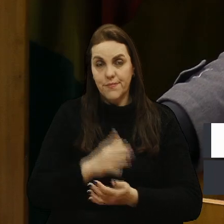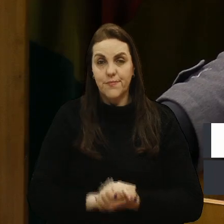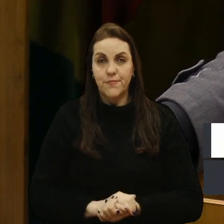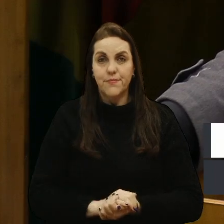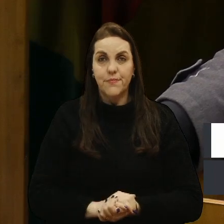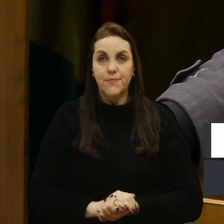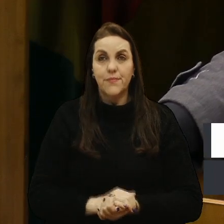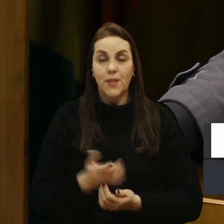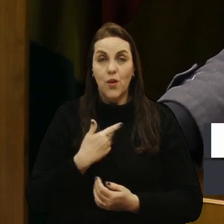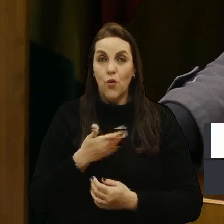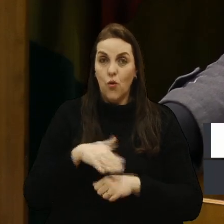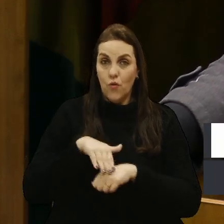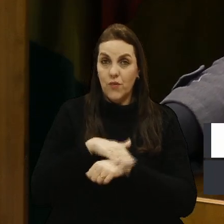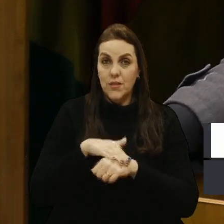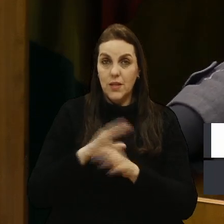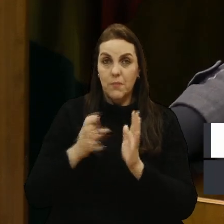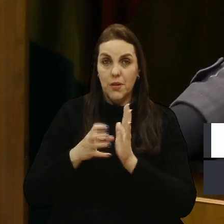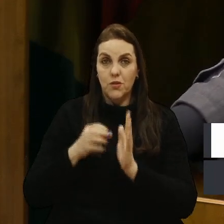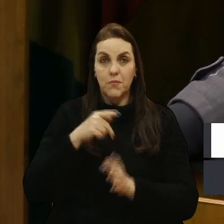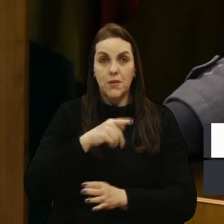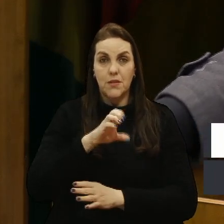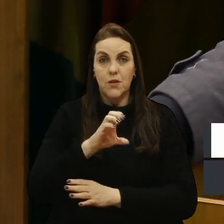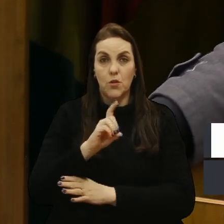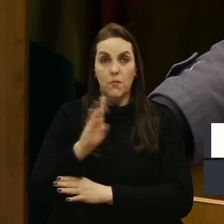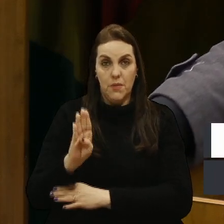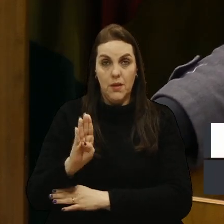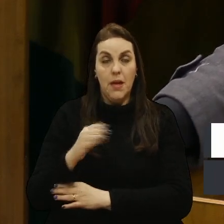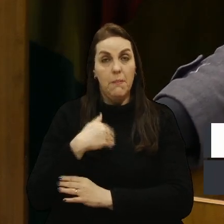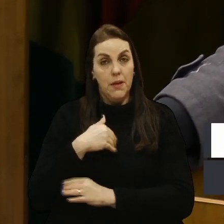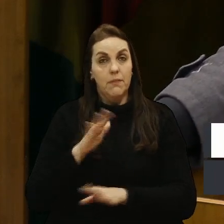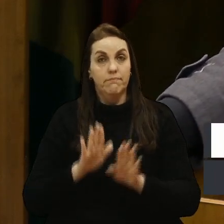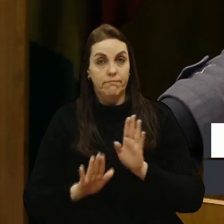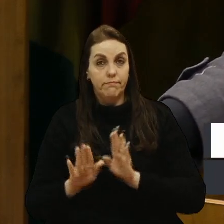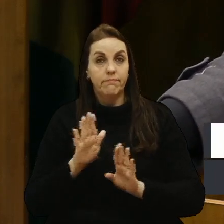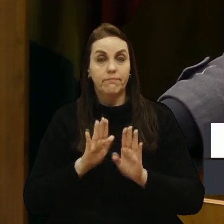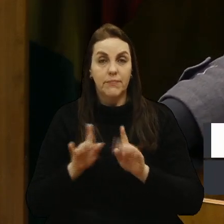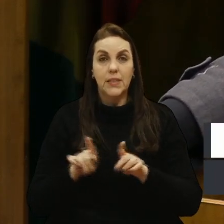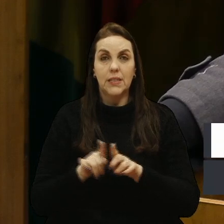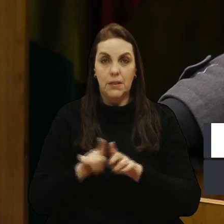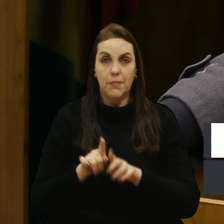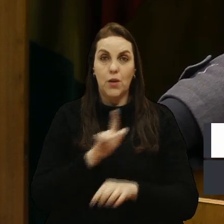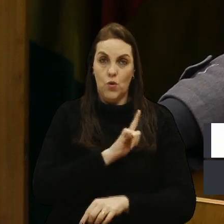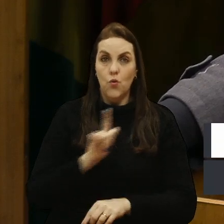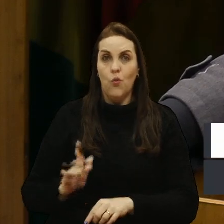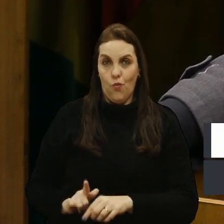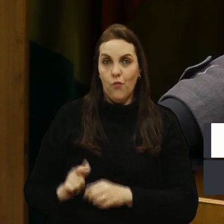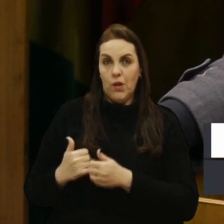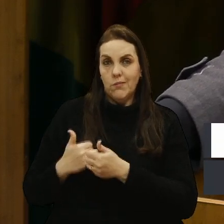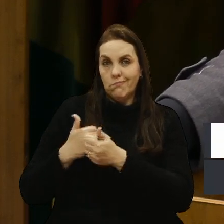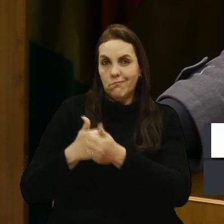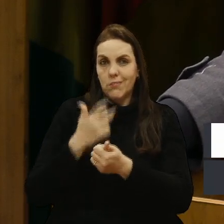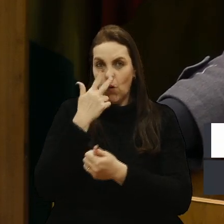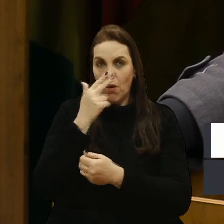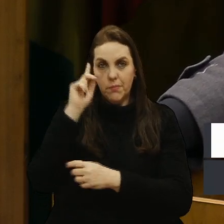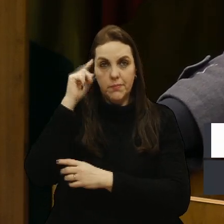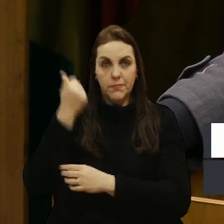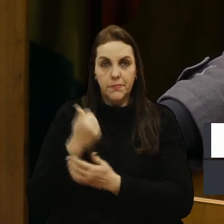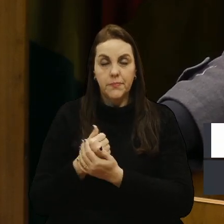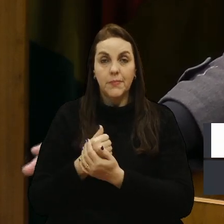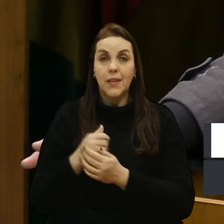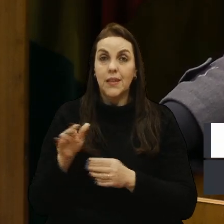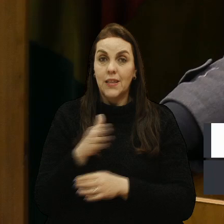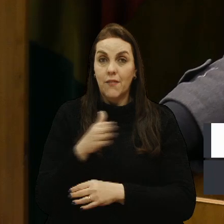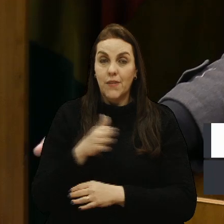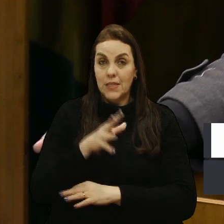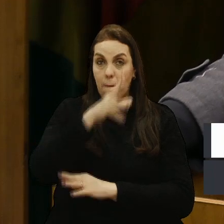bancada do PCdoB, que a minha ponderação, e eu acho que o governo também se aproxima desta ponderação, é de que talvez a municipalização,